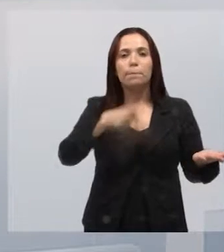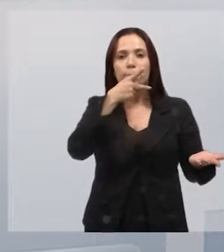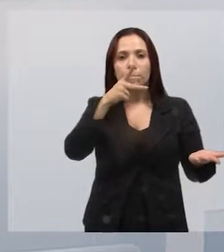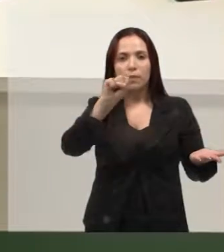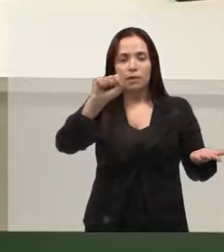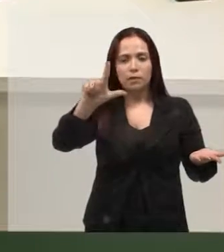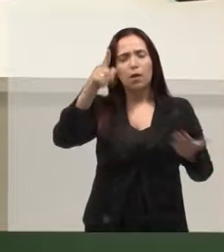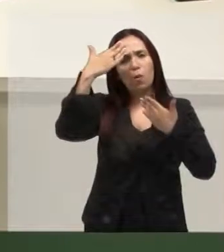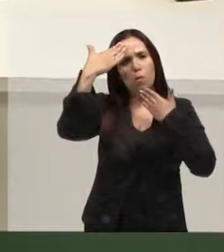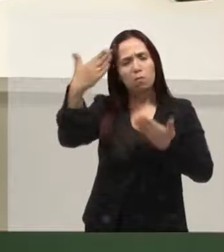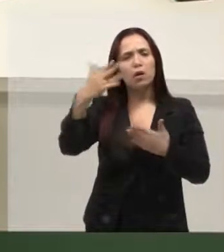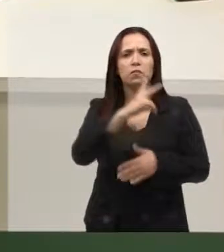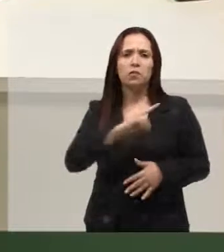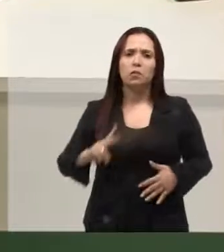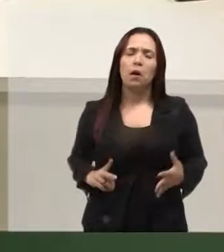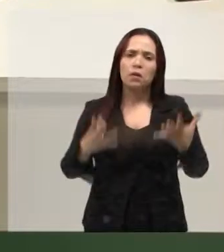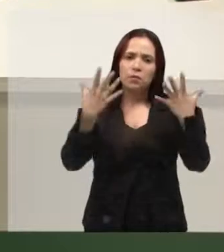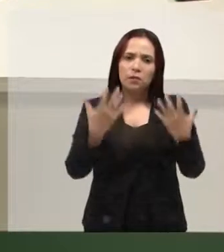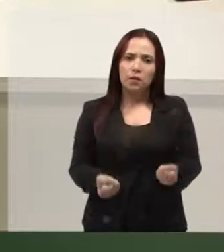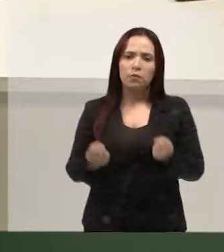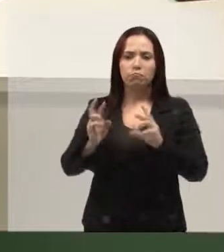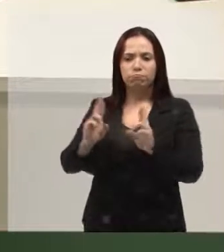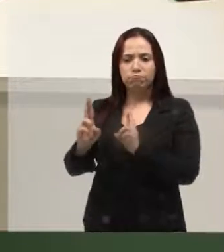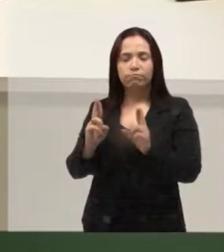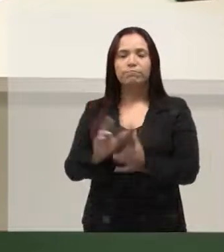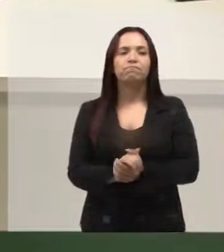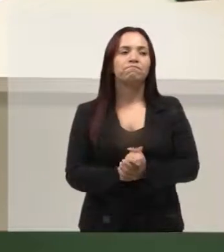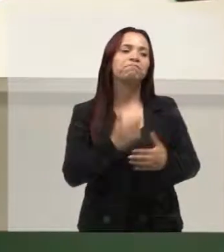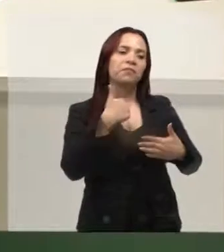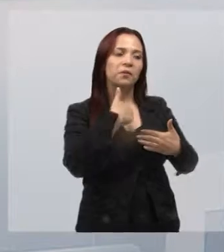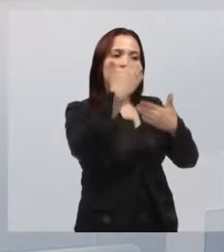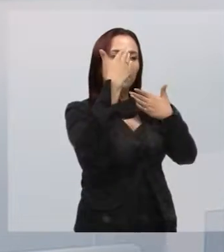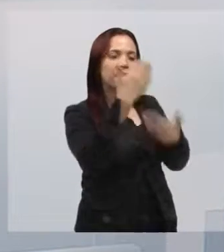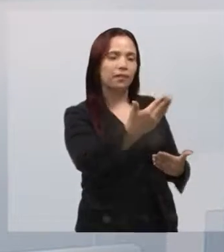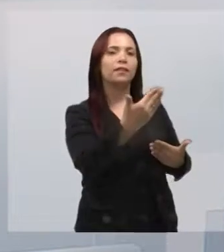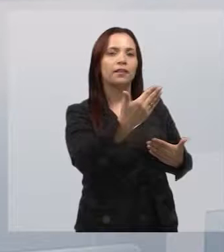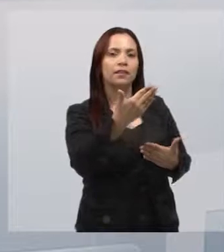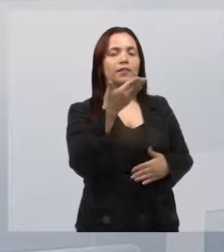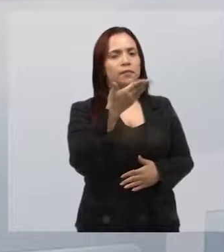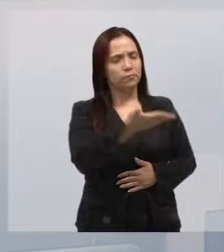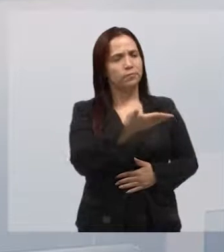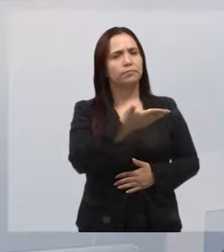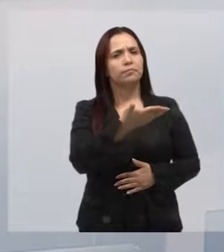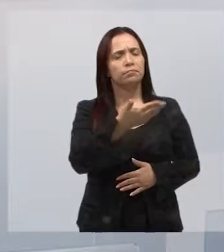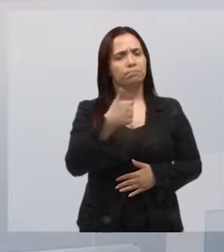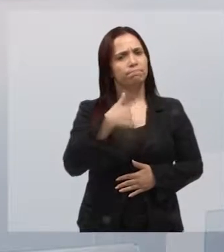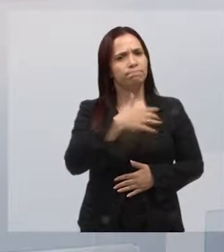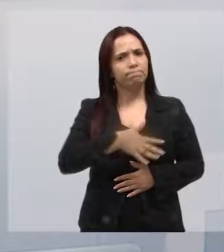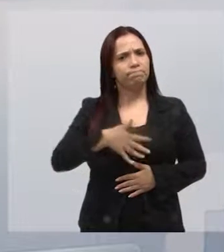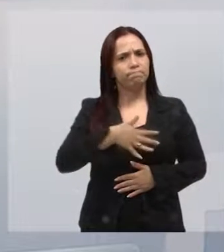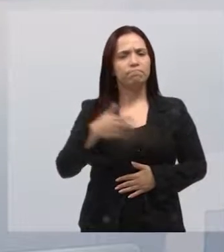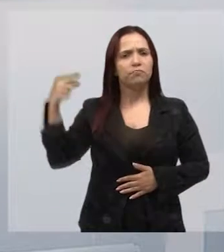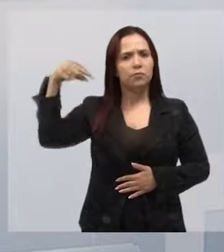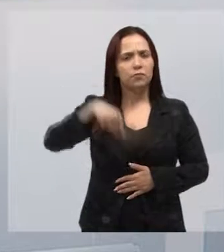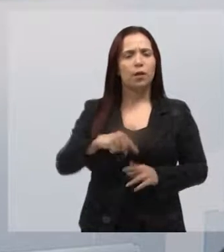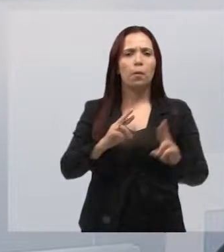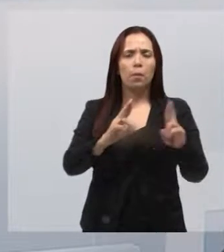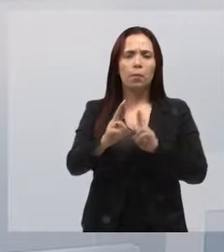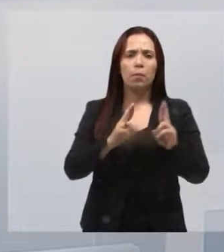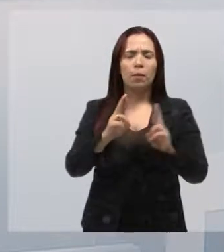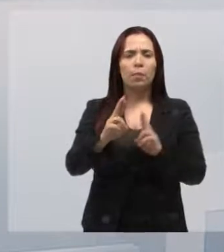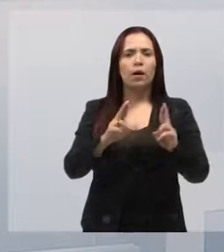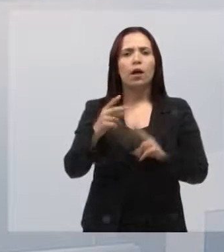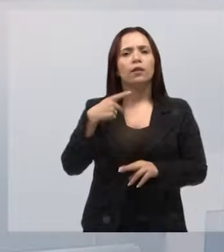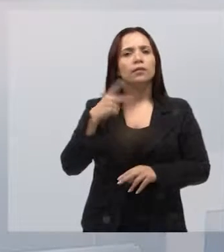Vereador, obrigado por ter vindo aqui ao programa Pela Ordem. Eu que lhe agradeço, Carlos, é um prazer eu estar nesse programa aqui, que todos